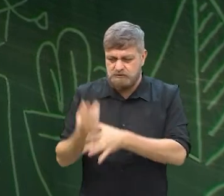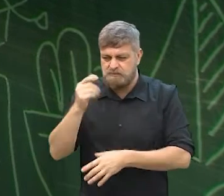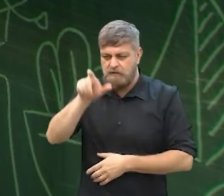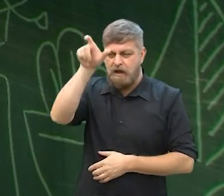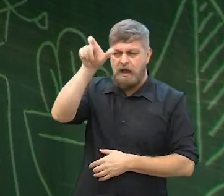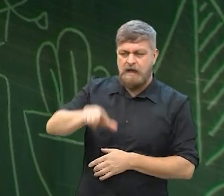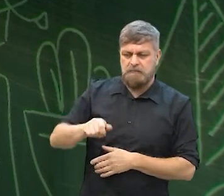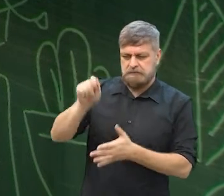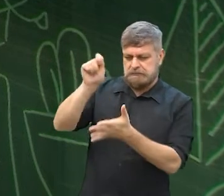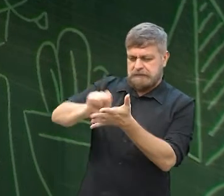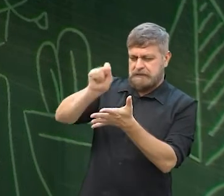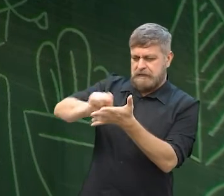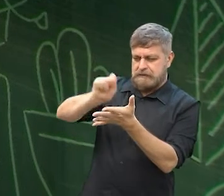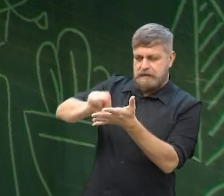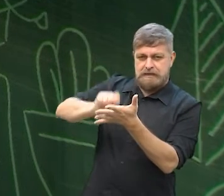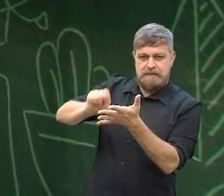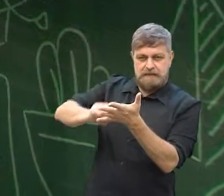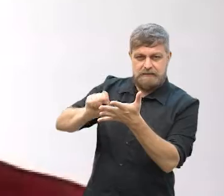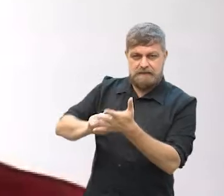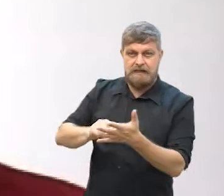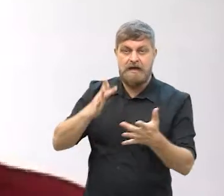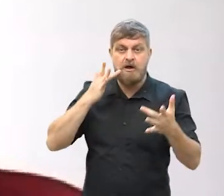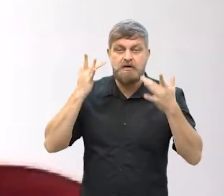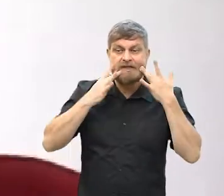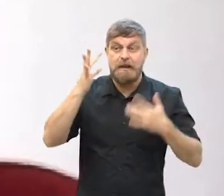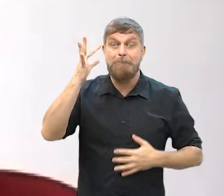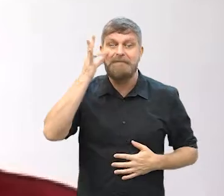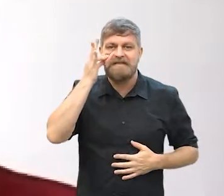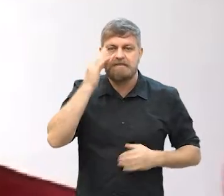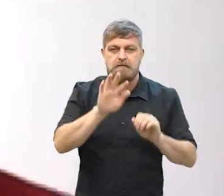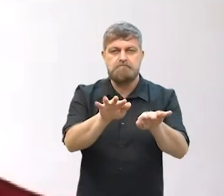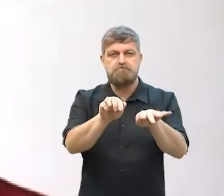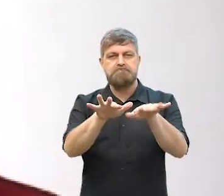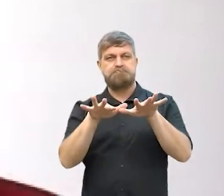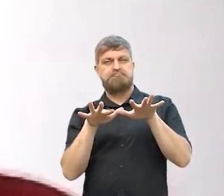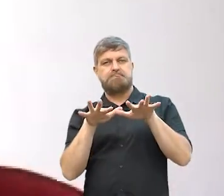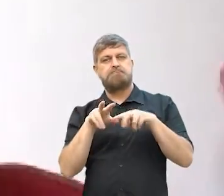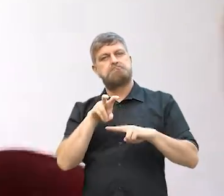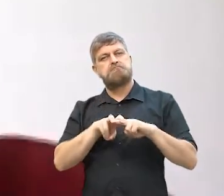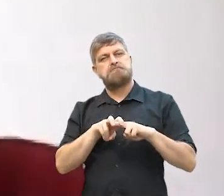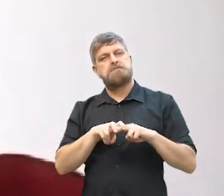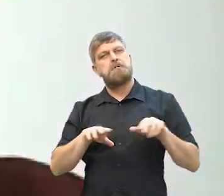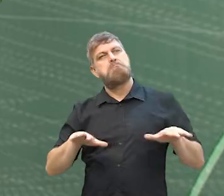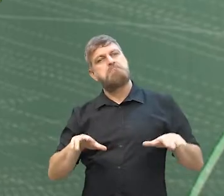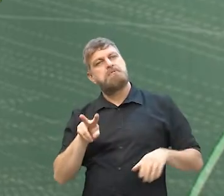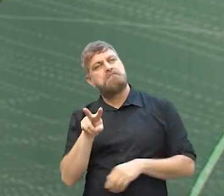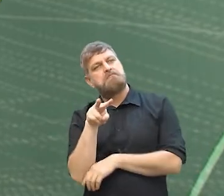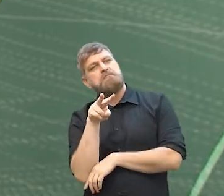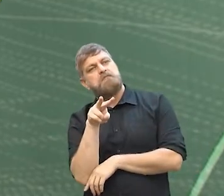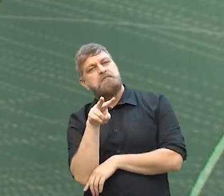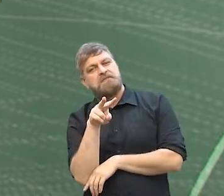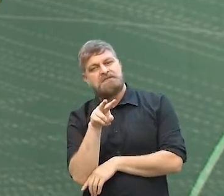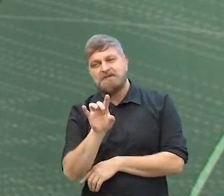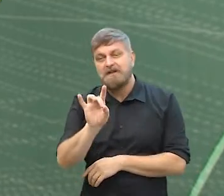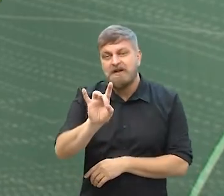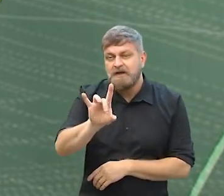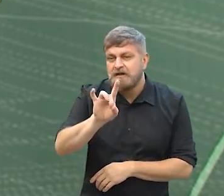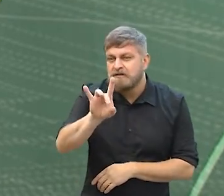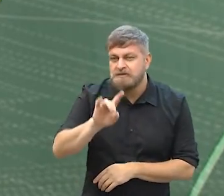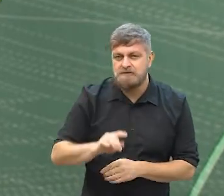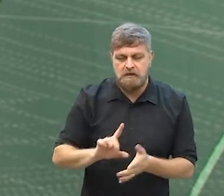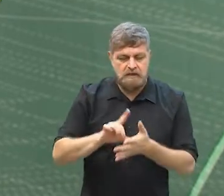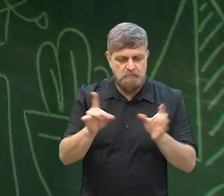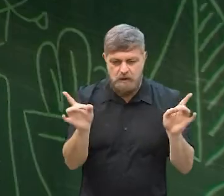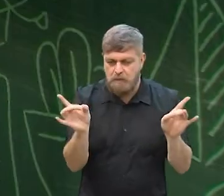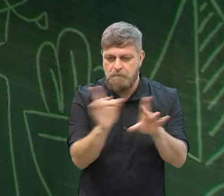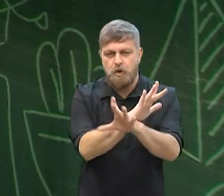autor escreve, né, uma obra teatral, ela é feita para ser encenada, então a gente vai ao teatro só para assistir a obra ali no palco.